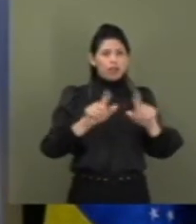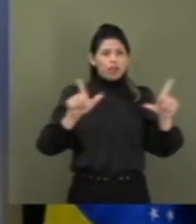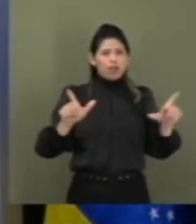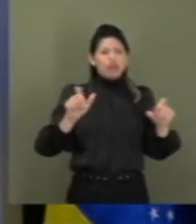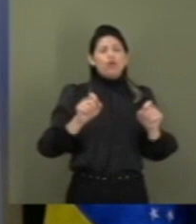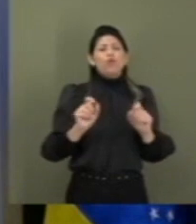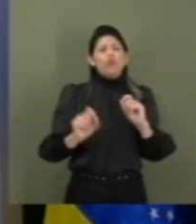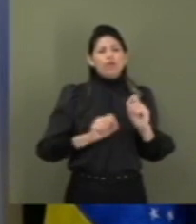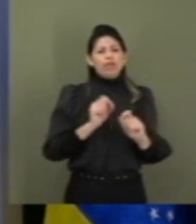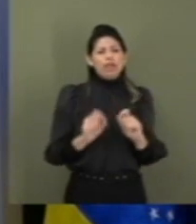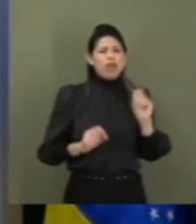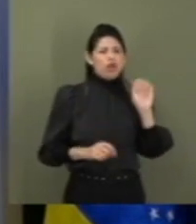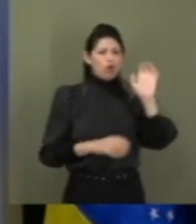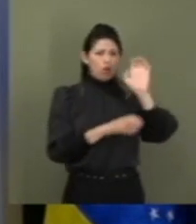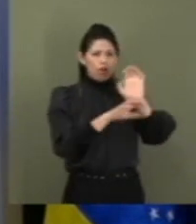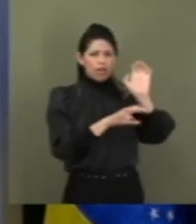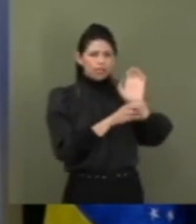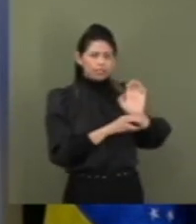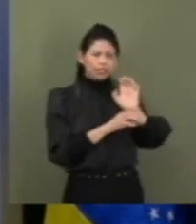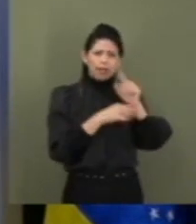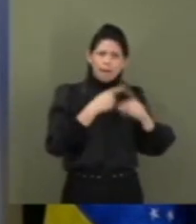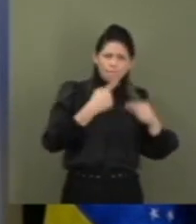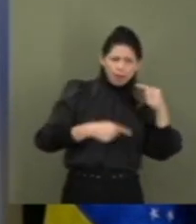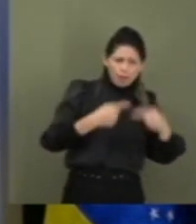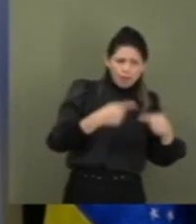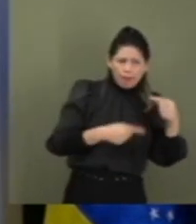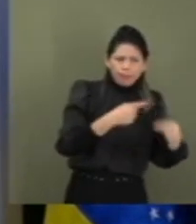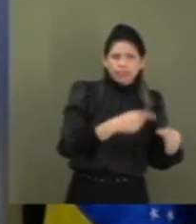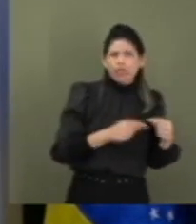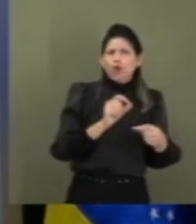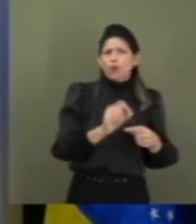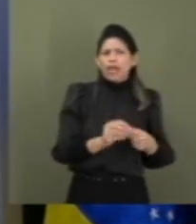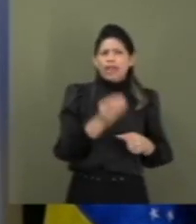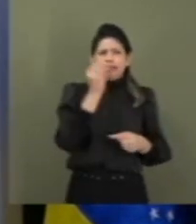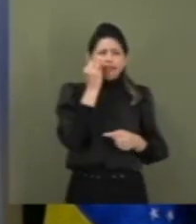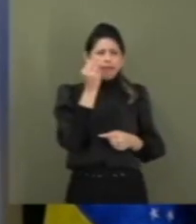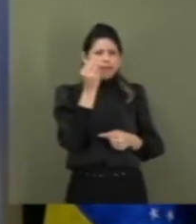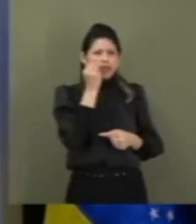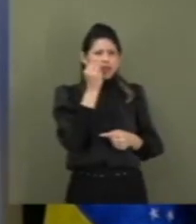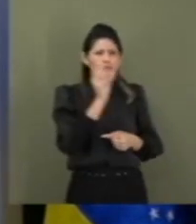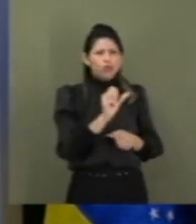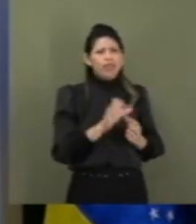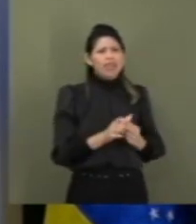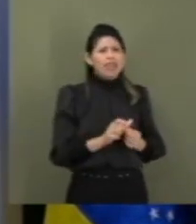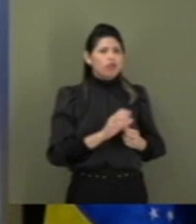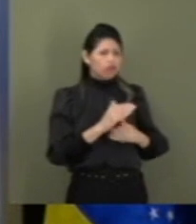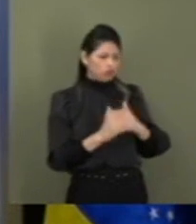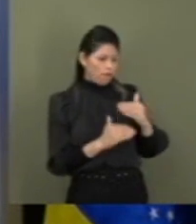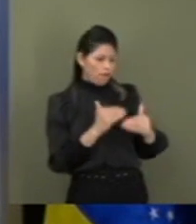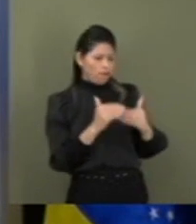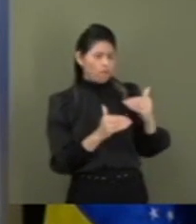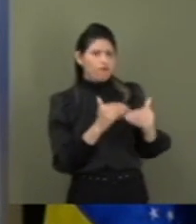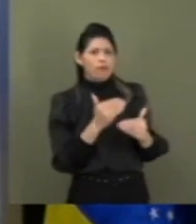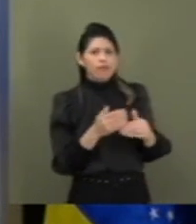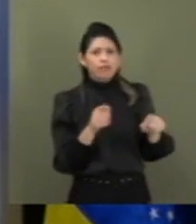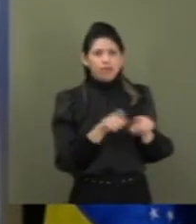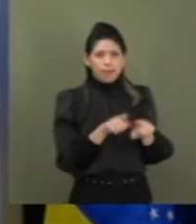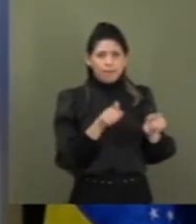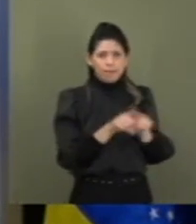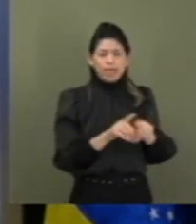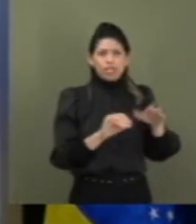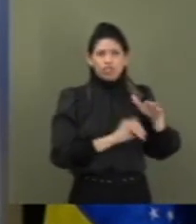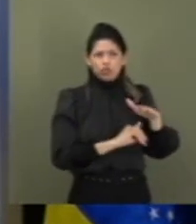comporta perseguição política, ainda que travestida de missão institucional. Fecho